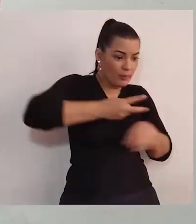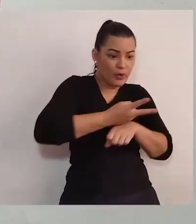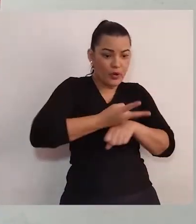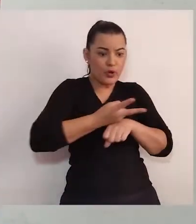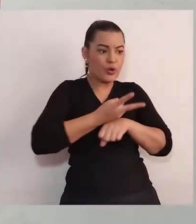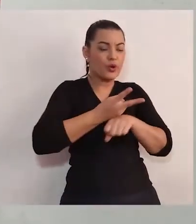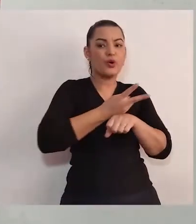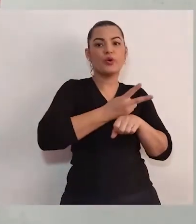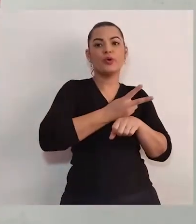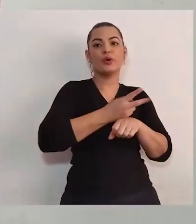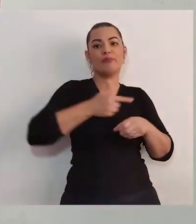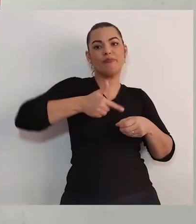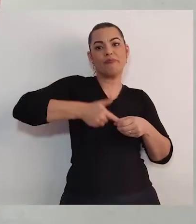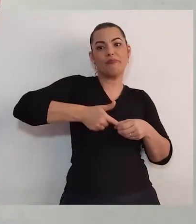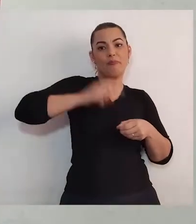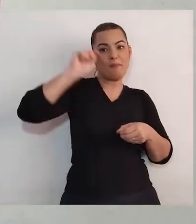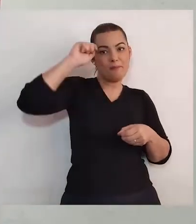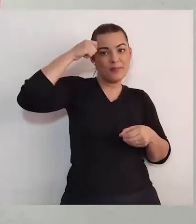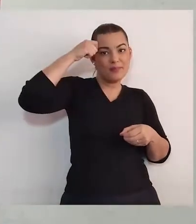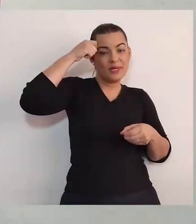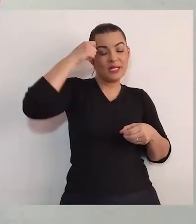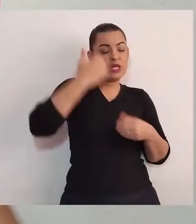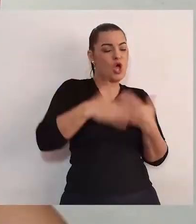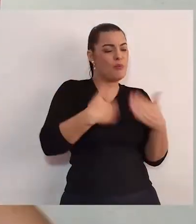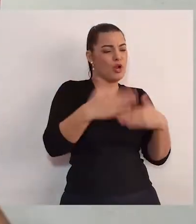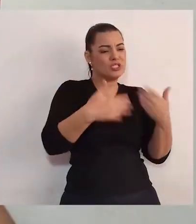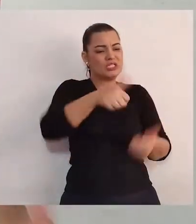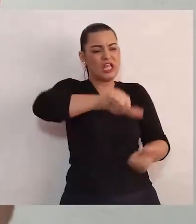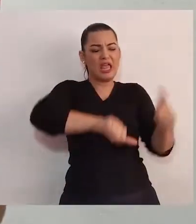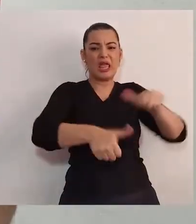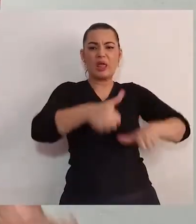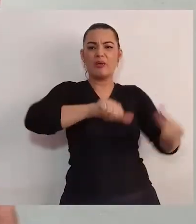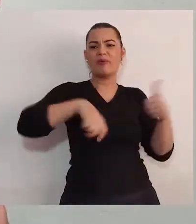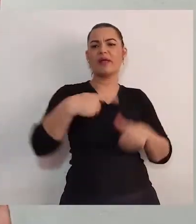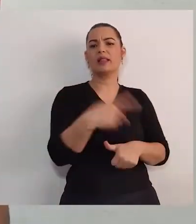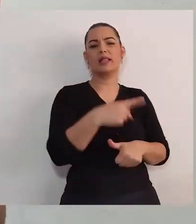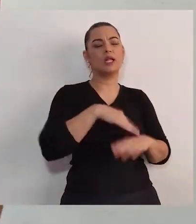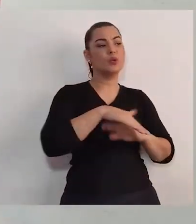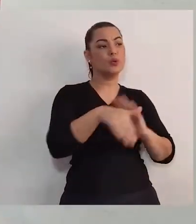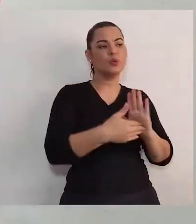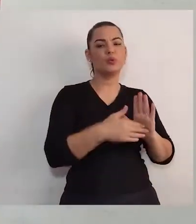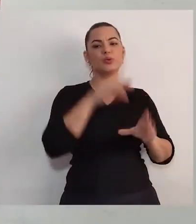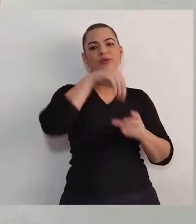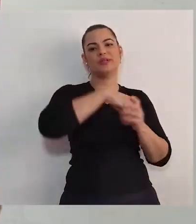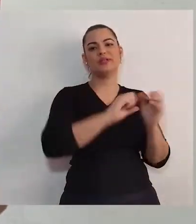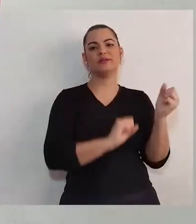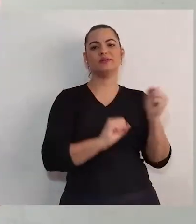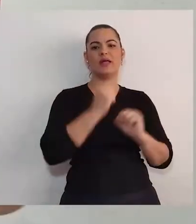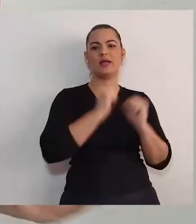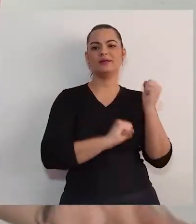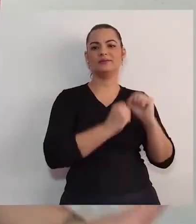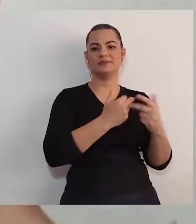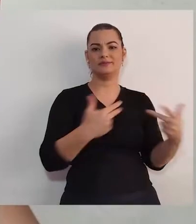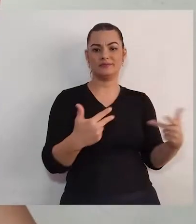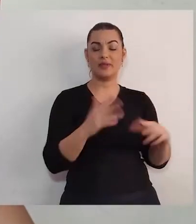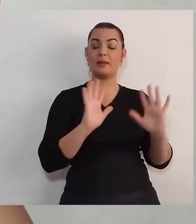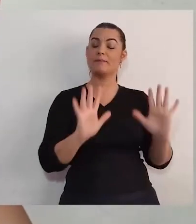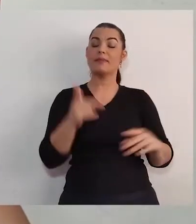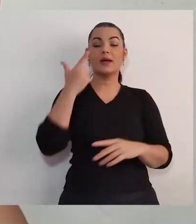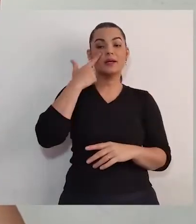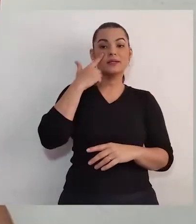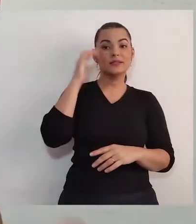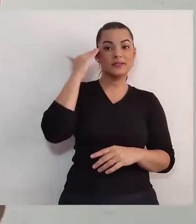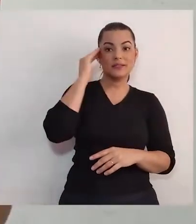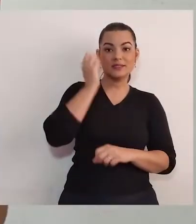petróleo, né? Todo um processo químico aí industrial. Mas percebam que essa relação de exploração dos